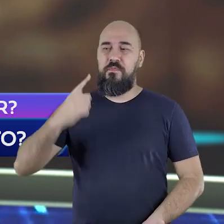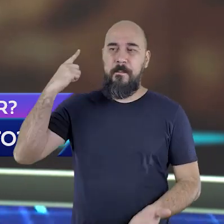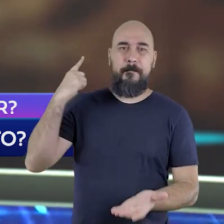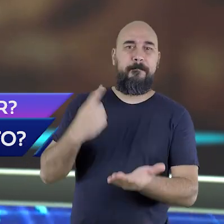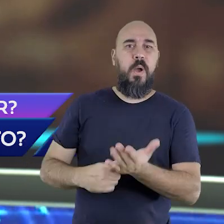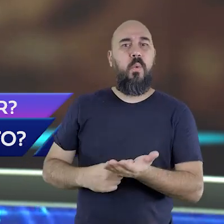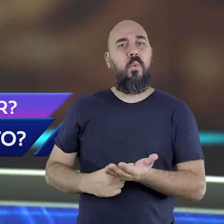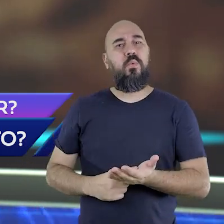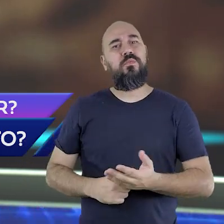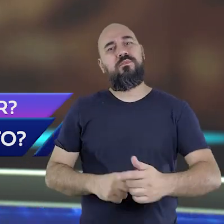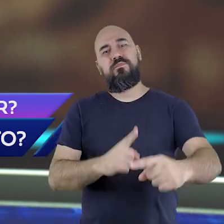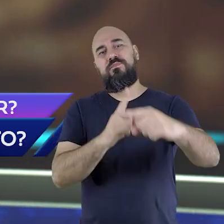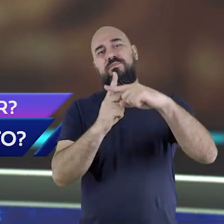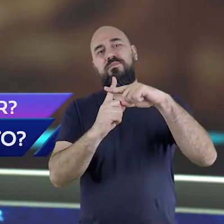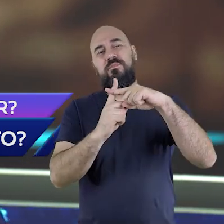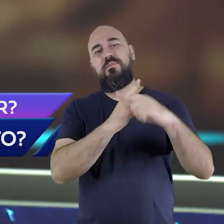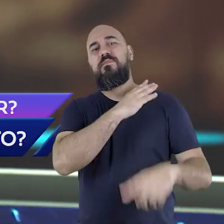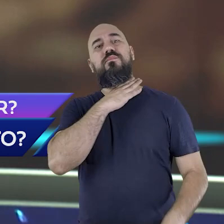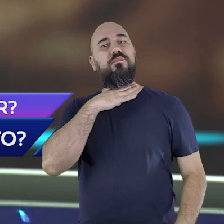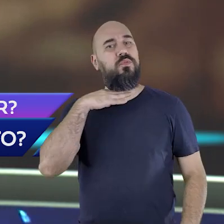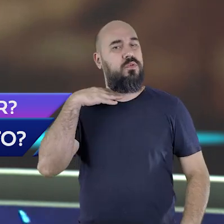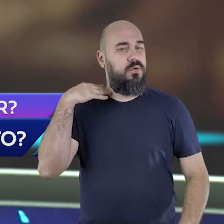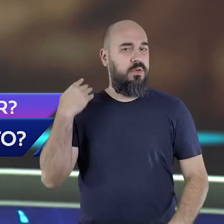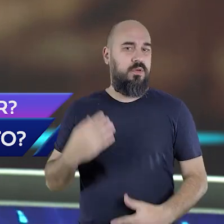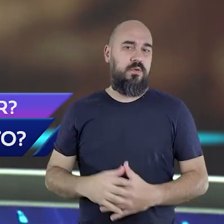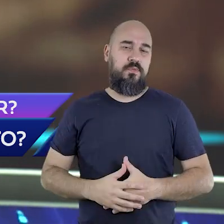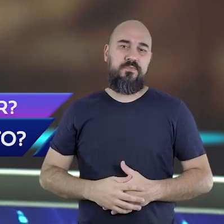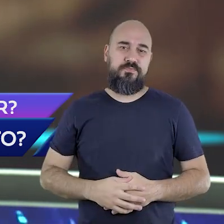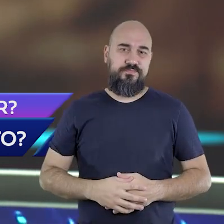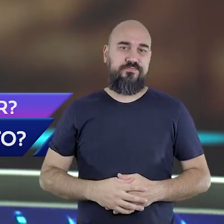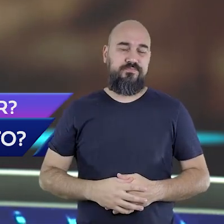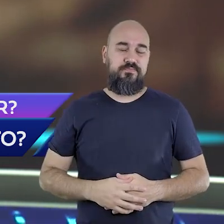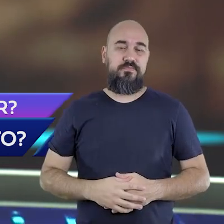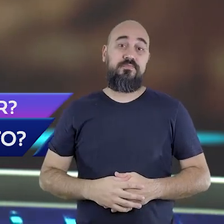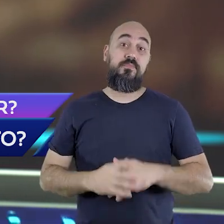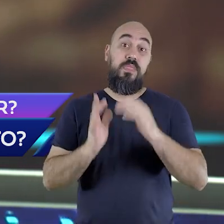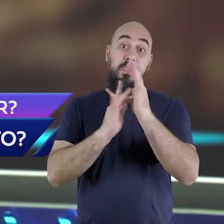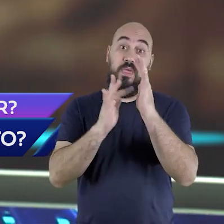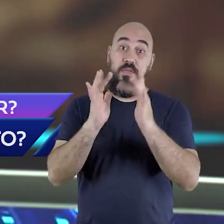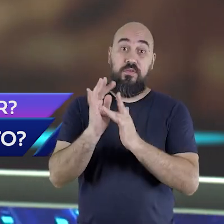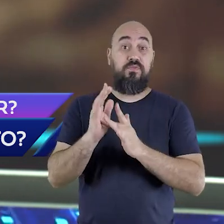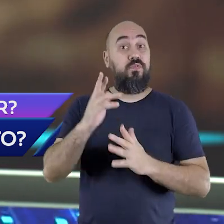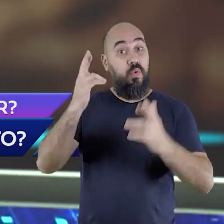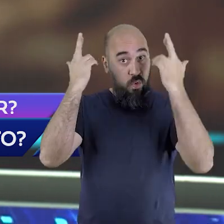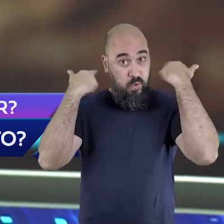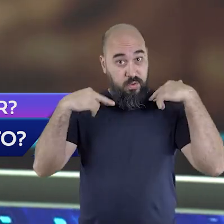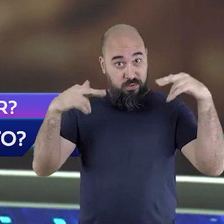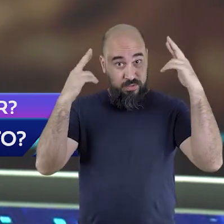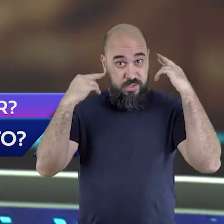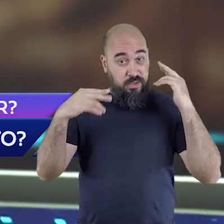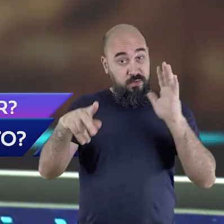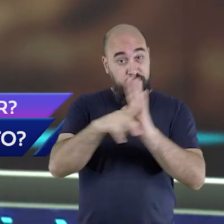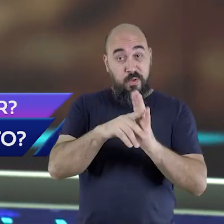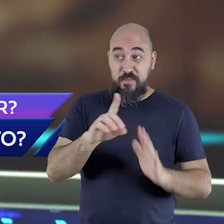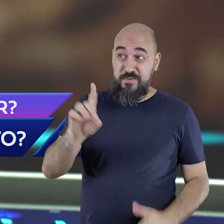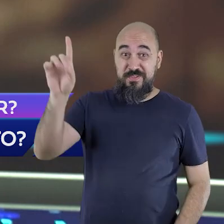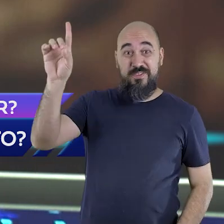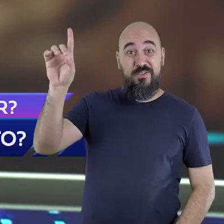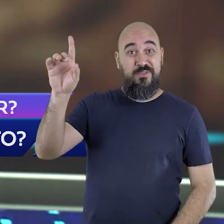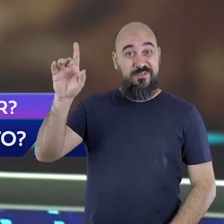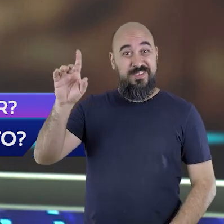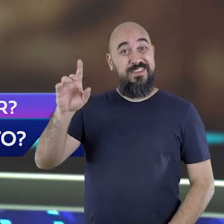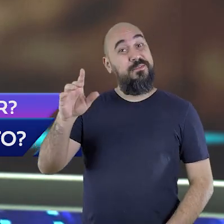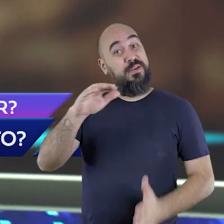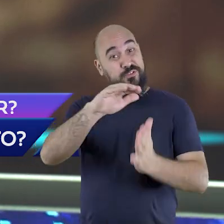o seu pacto quando ele morreu na cruz. Cristo era o Cordeiro de Deus que veio